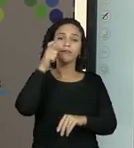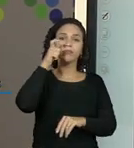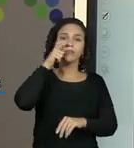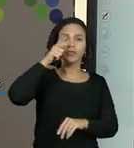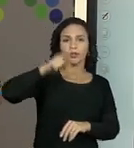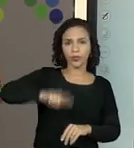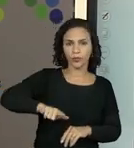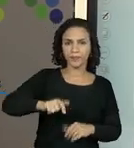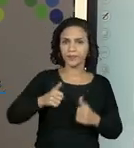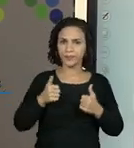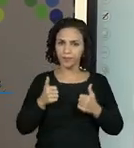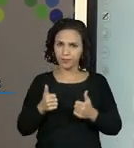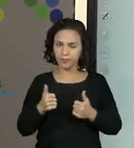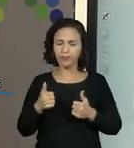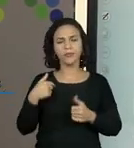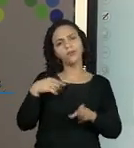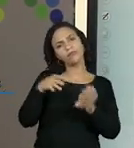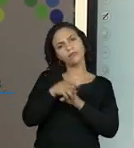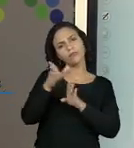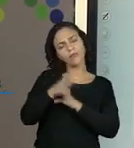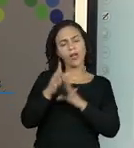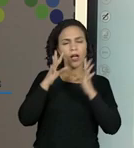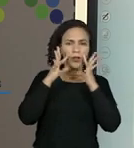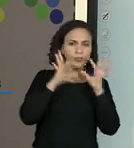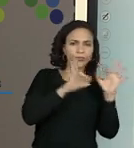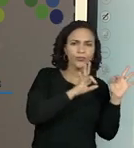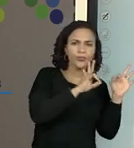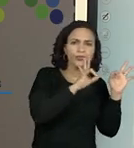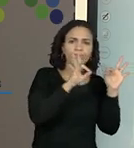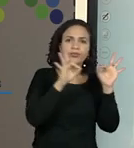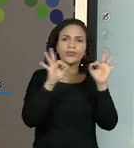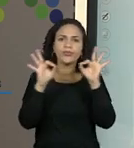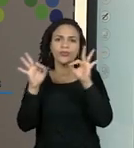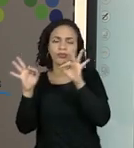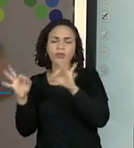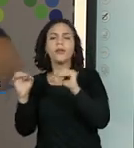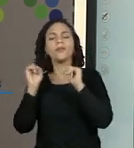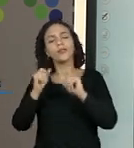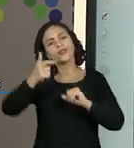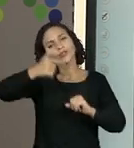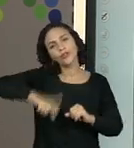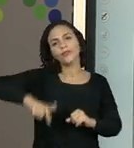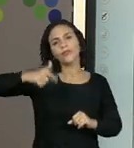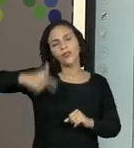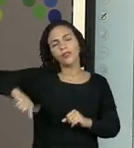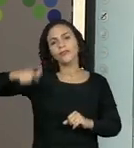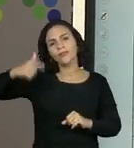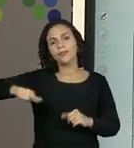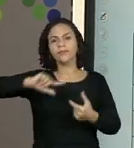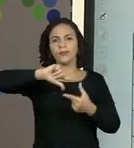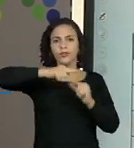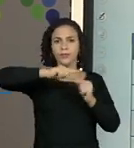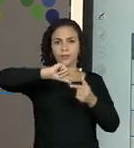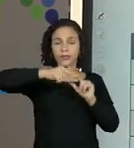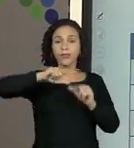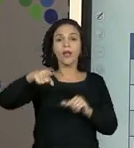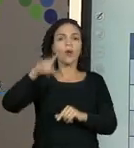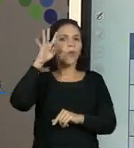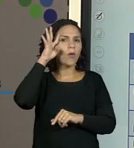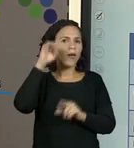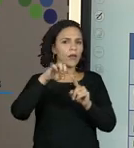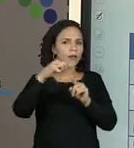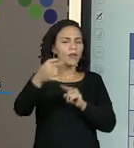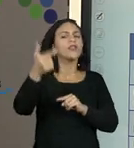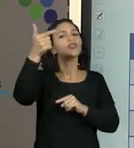novamente. Tá? E é um conceito que eu vou voltar várias vezes, tá? Essa sequência didática volta várias vezes de geometria. A aula, acho que de quarta-feira, se não me engano, vai